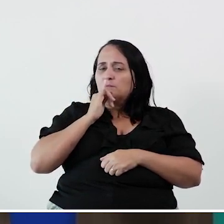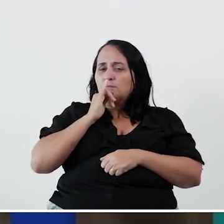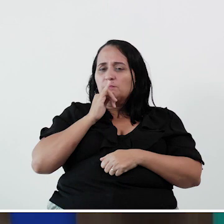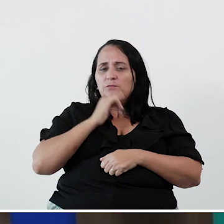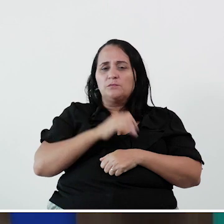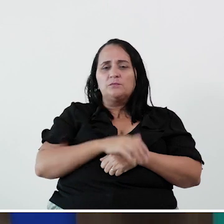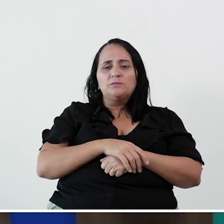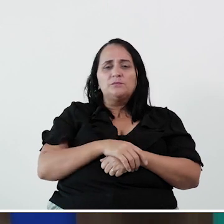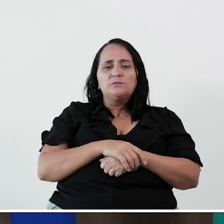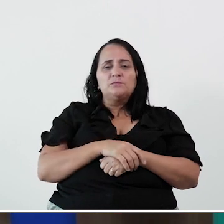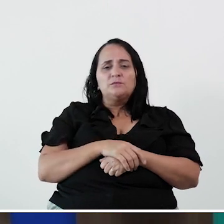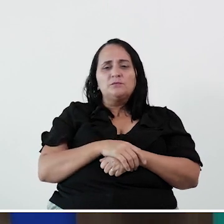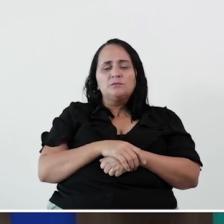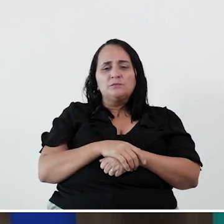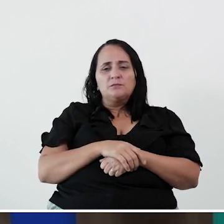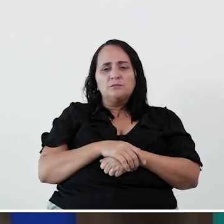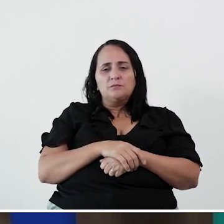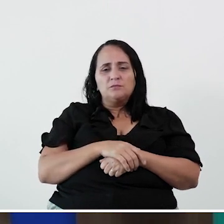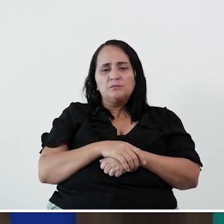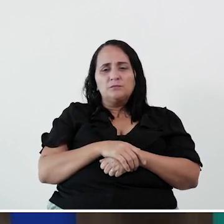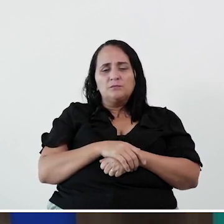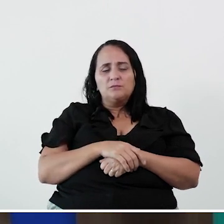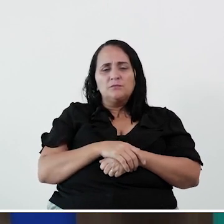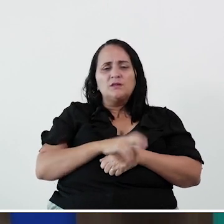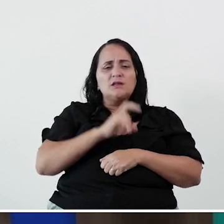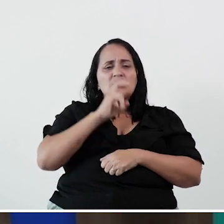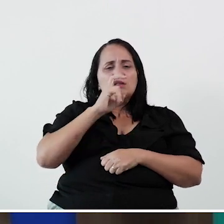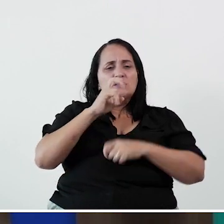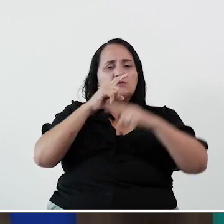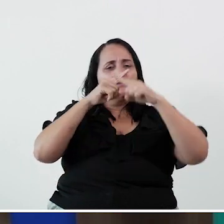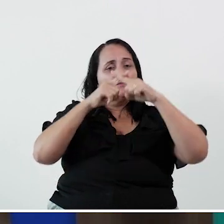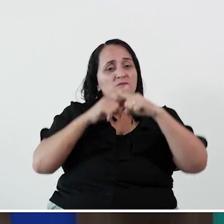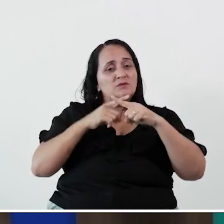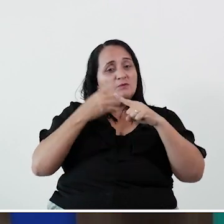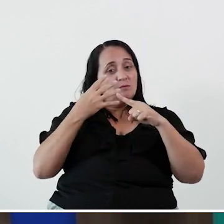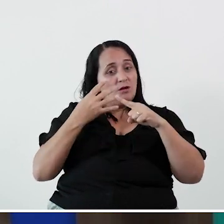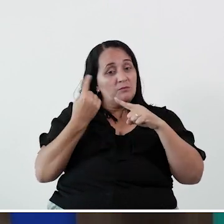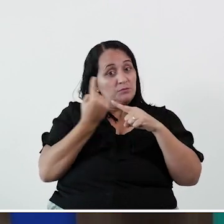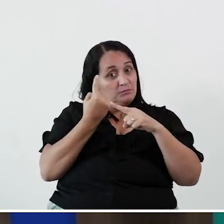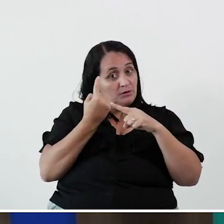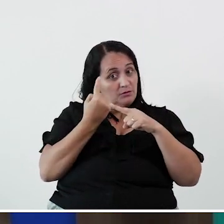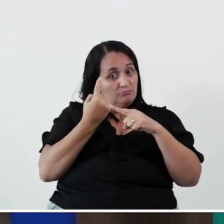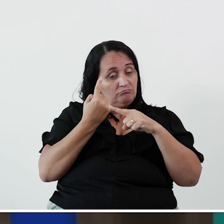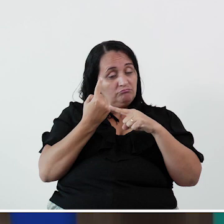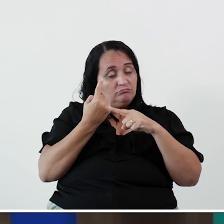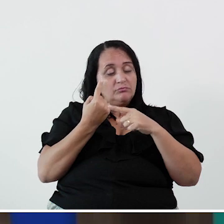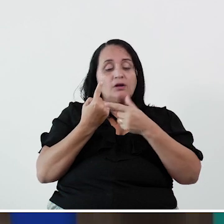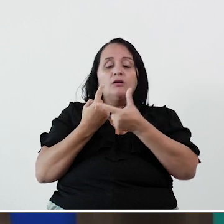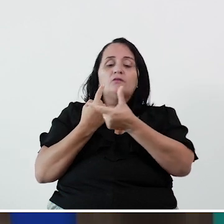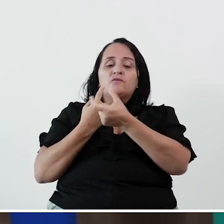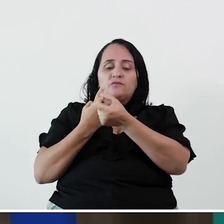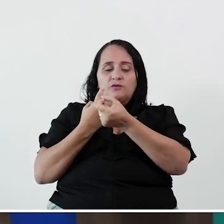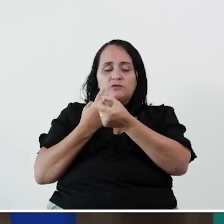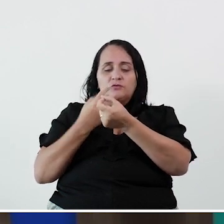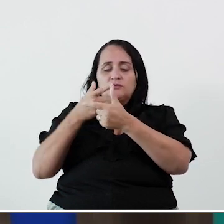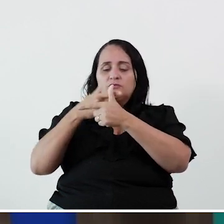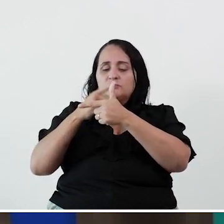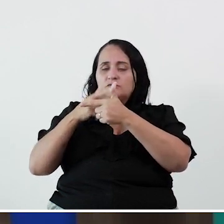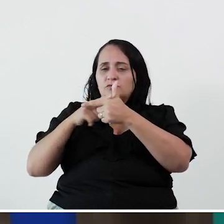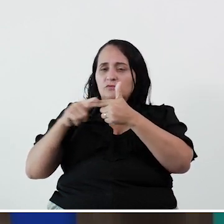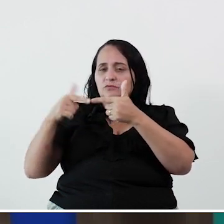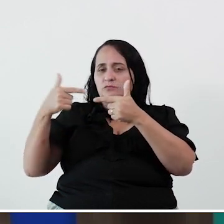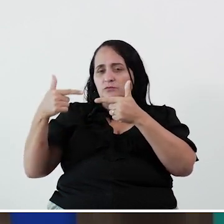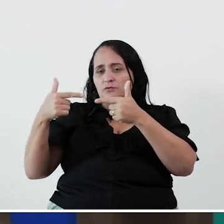primeiro? 5 vezes 4. 5 vezes 4, 20. Dividido por 2, eu